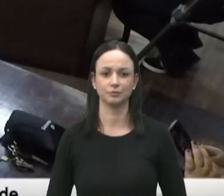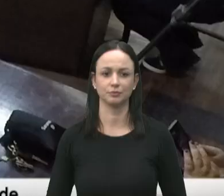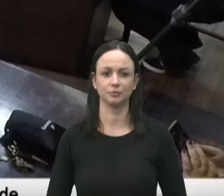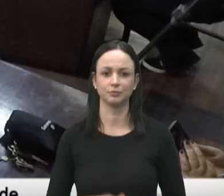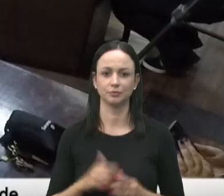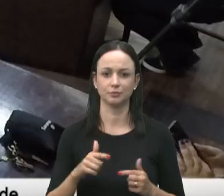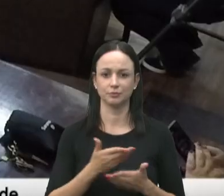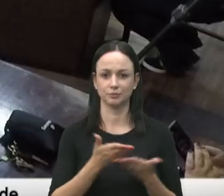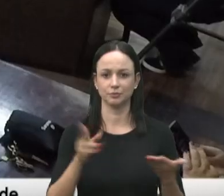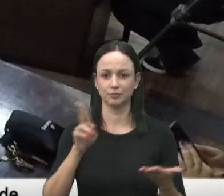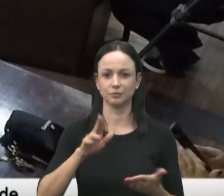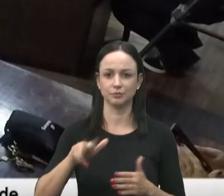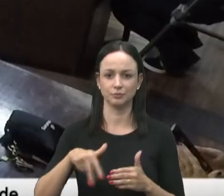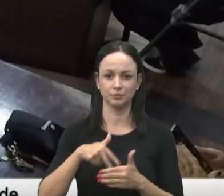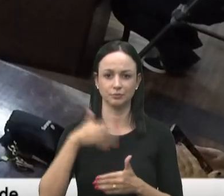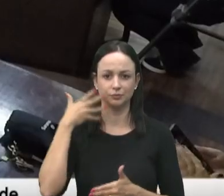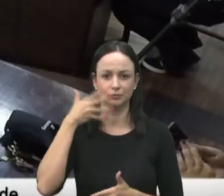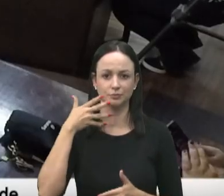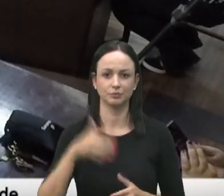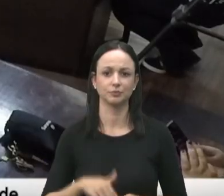Alguém quer fazer uso da palavra?